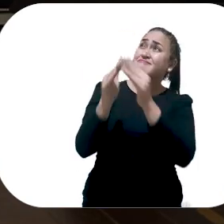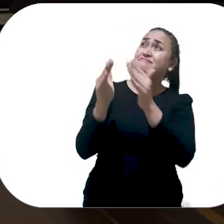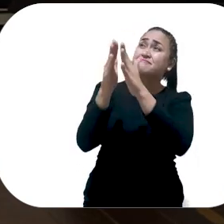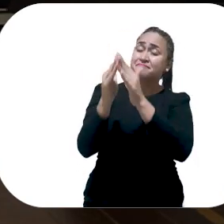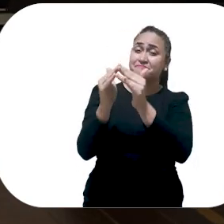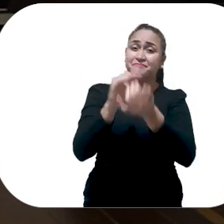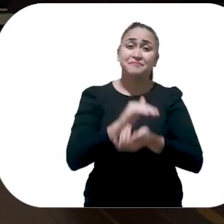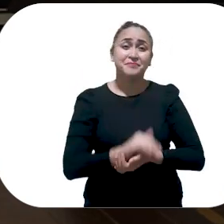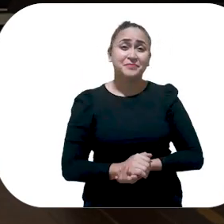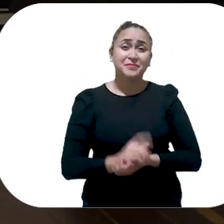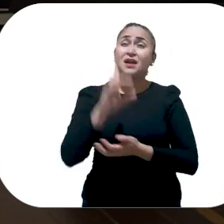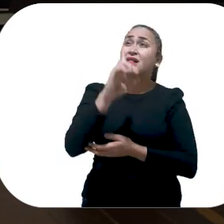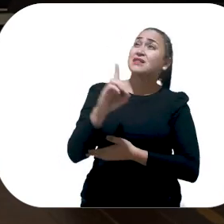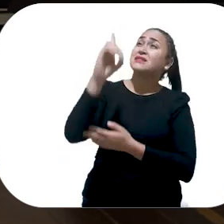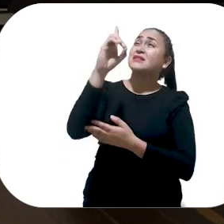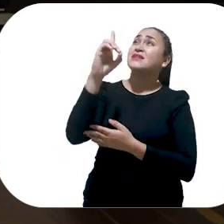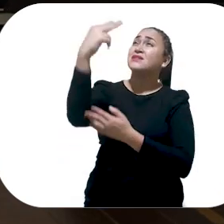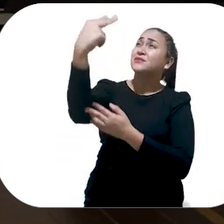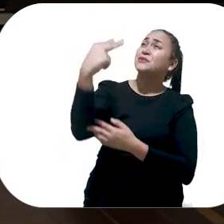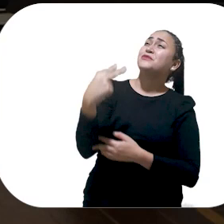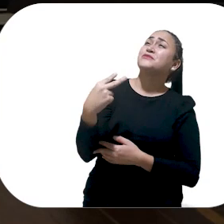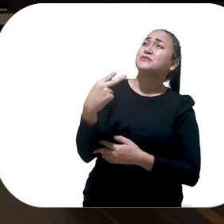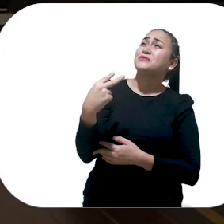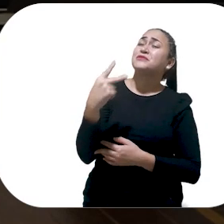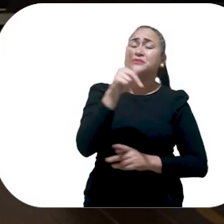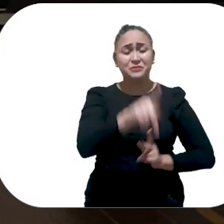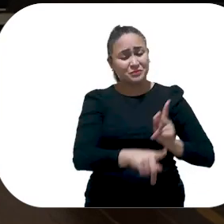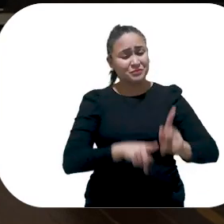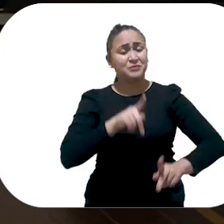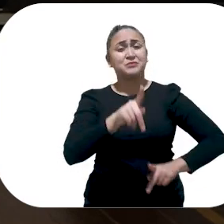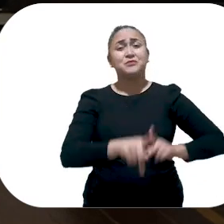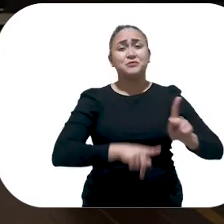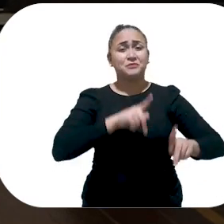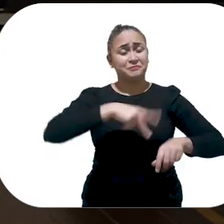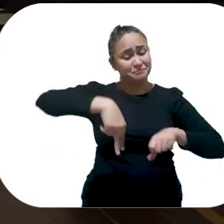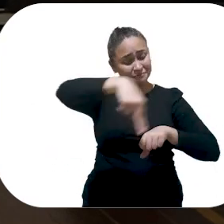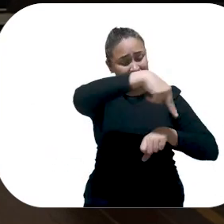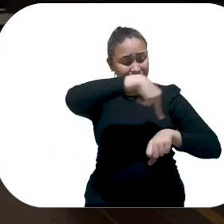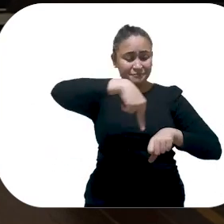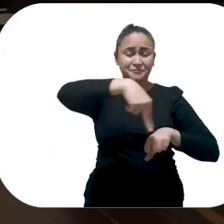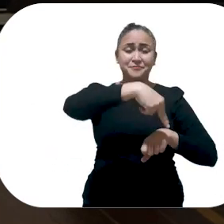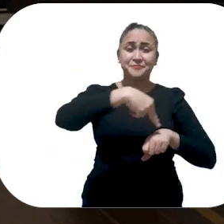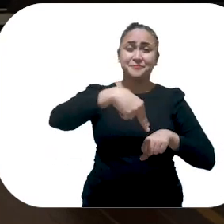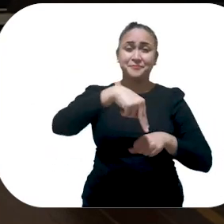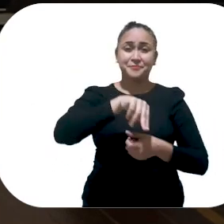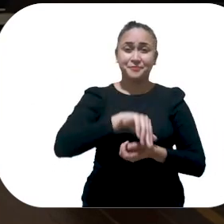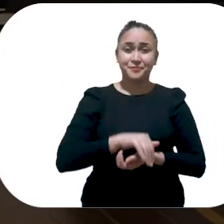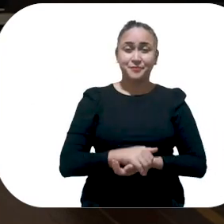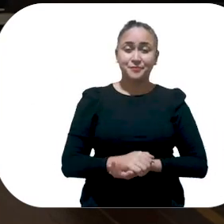clamor. Ouve, ó Deus, ouve, ó povo, ouve, nação.